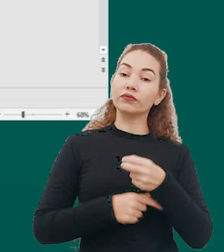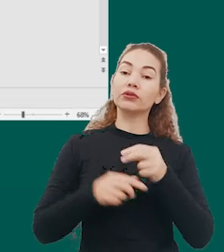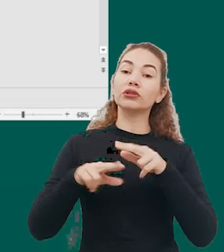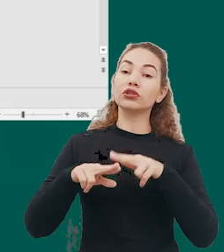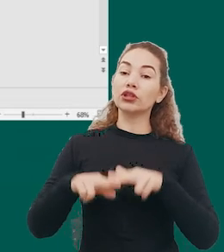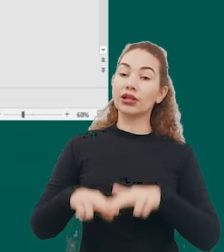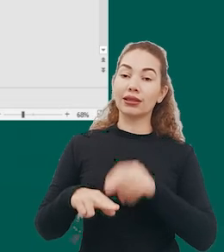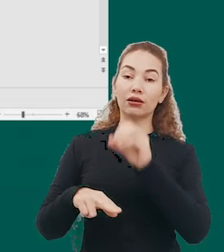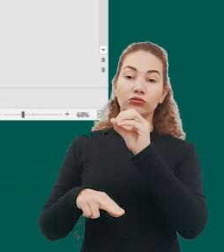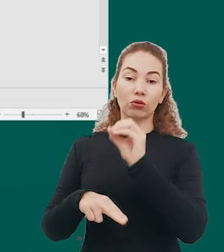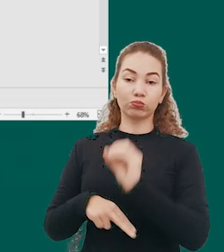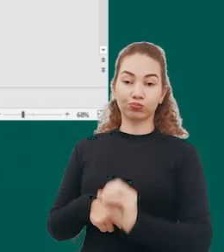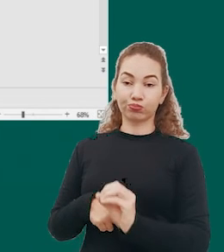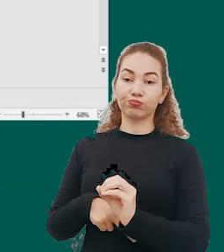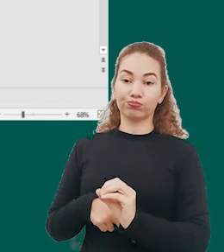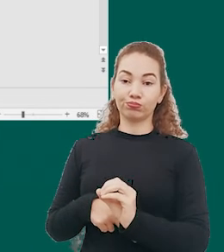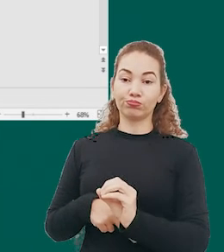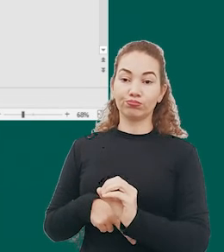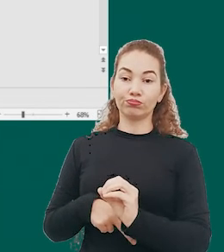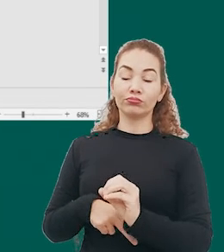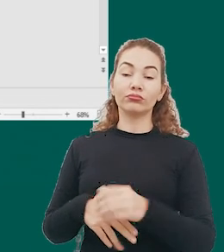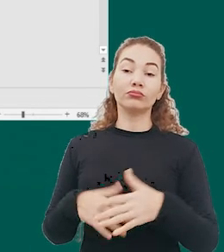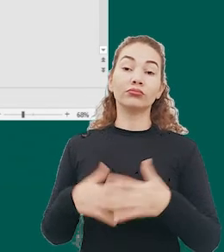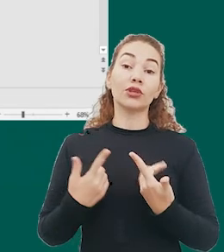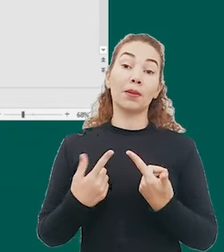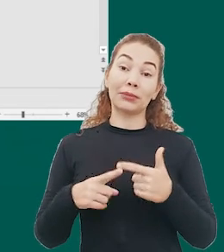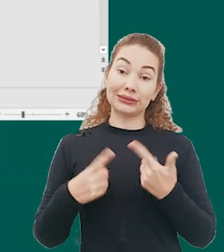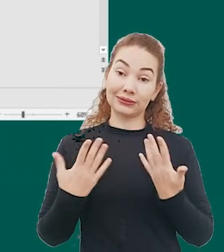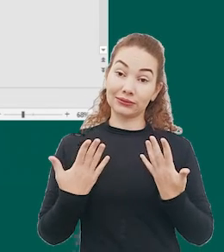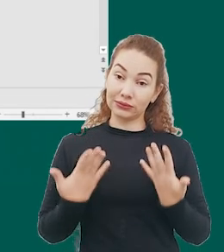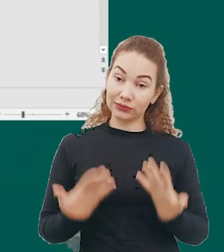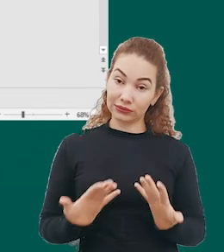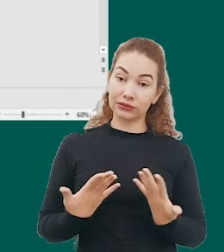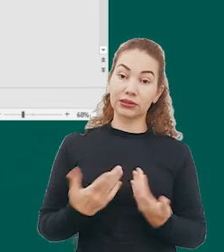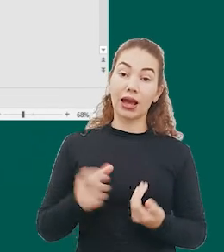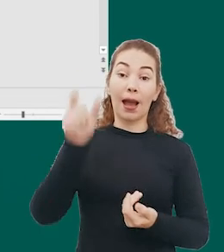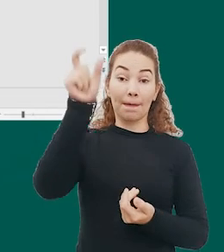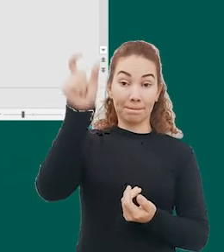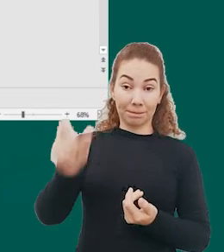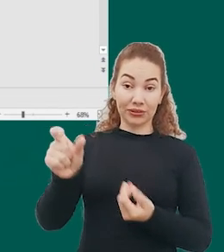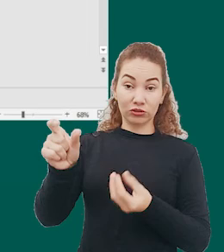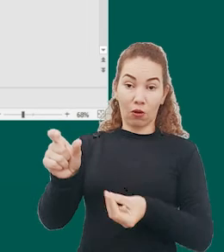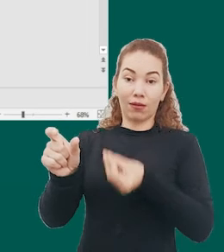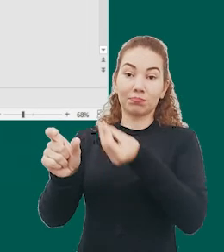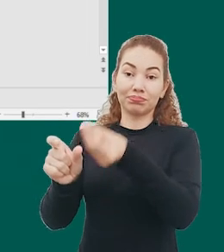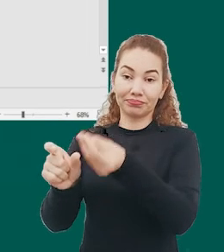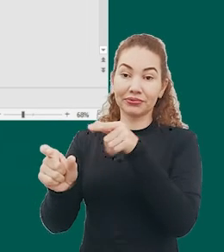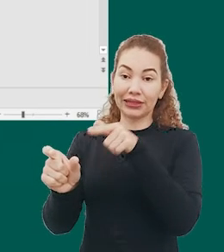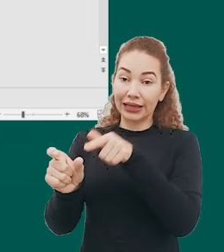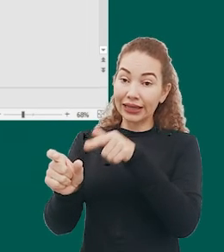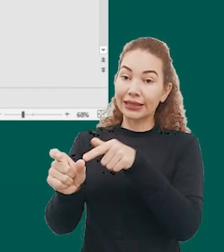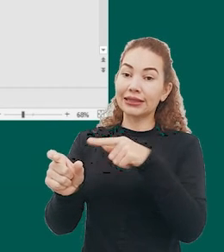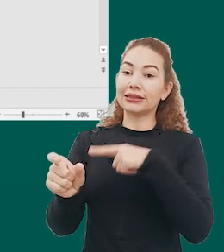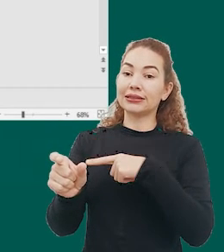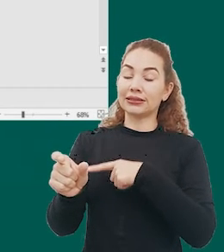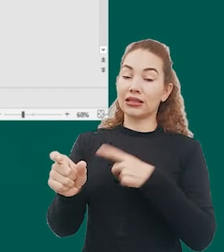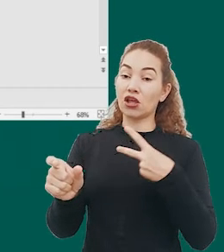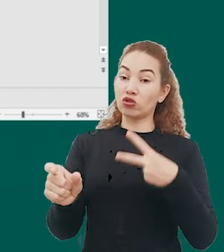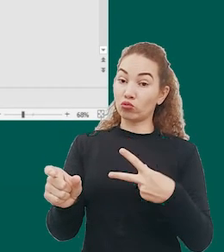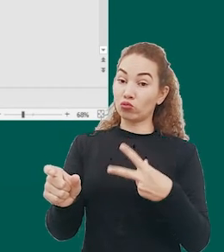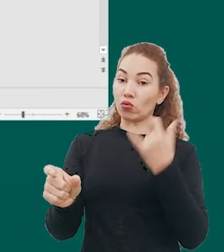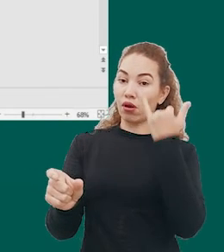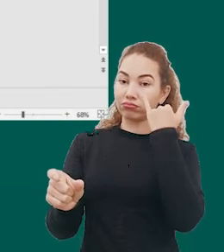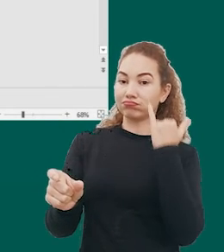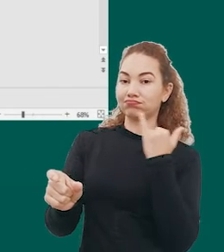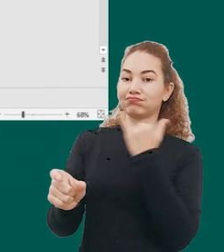deixa zerado. Por sua vez, o beneficiário da doação vai ter que ter duas